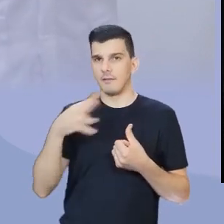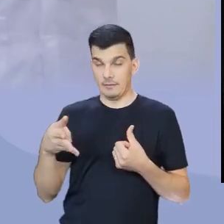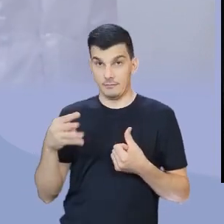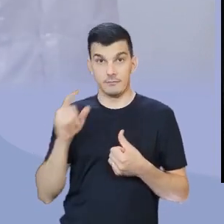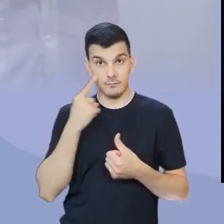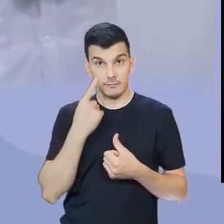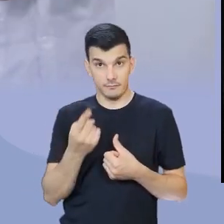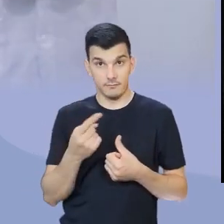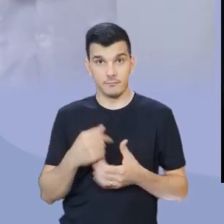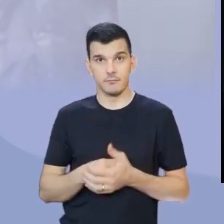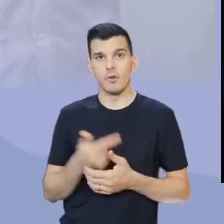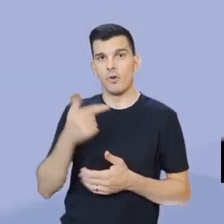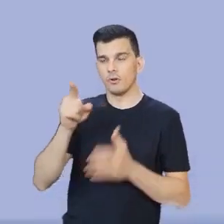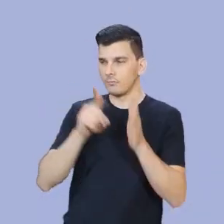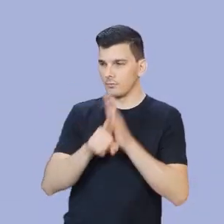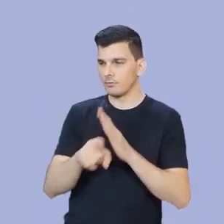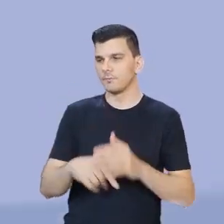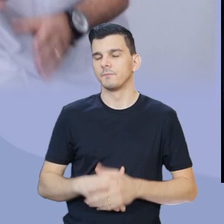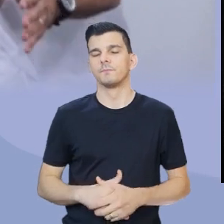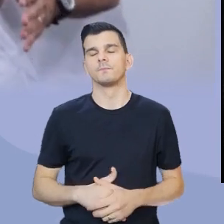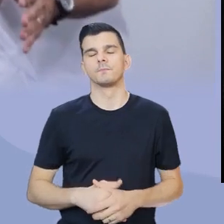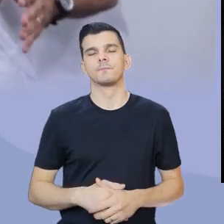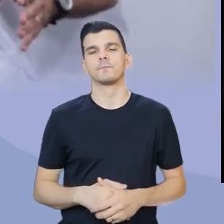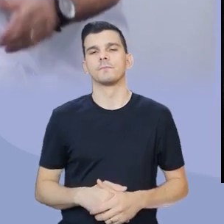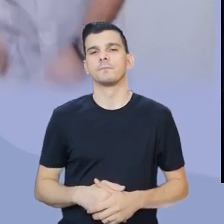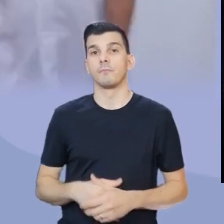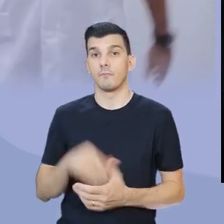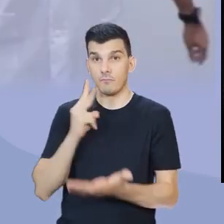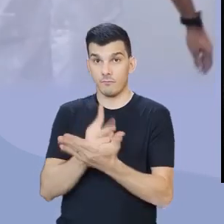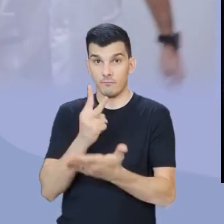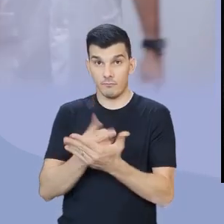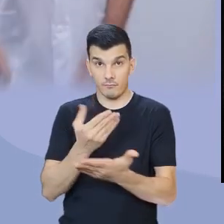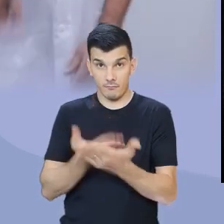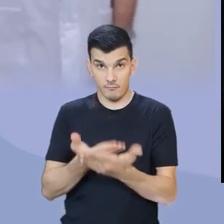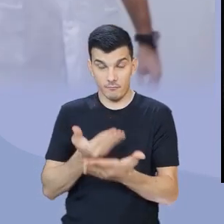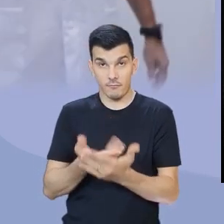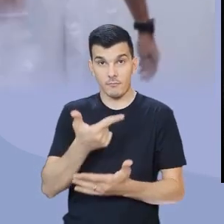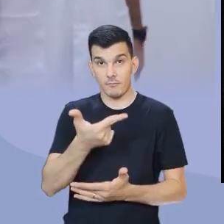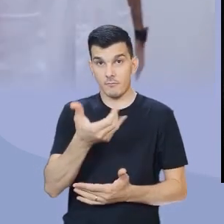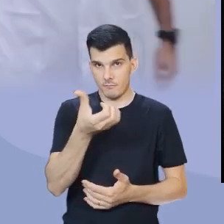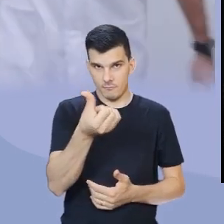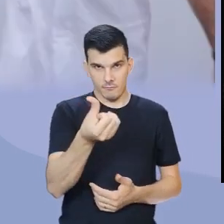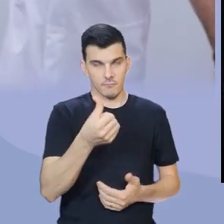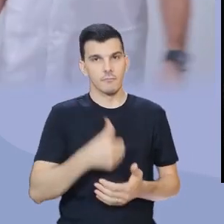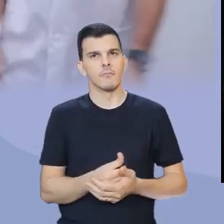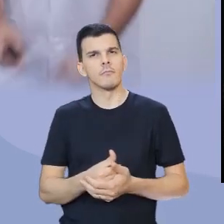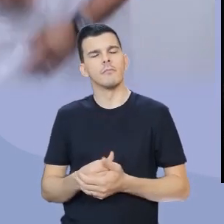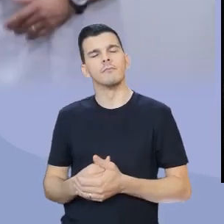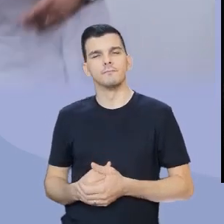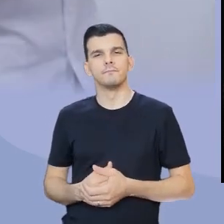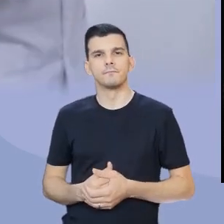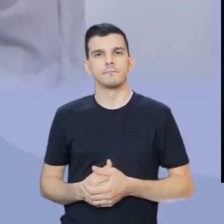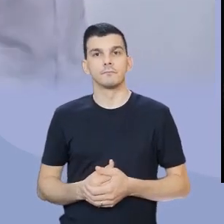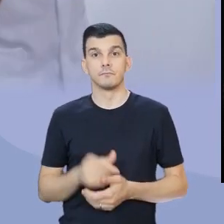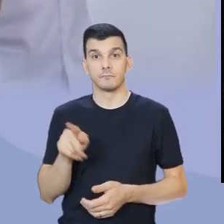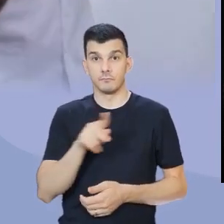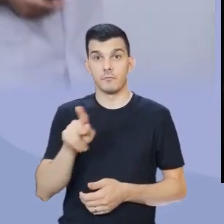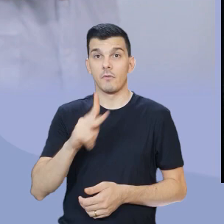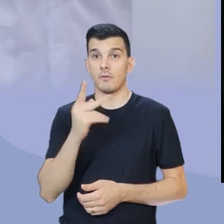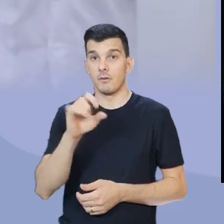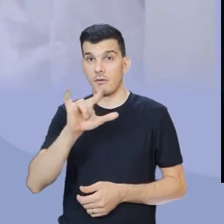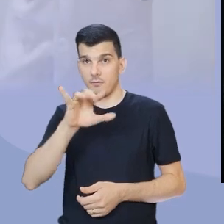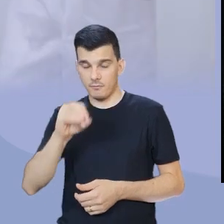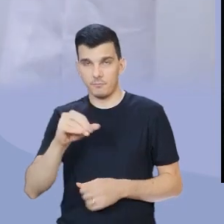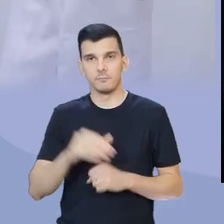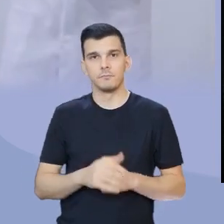e tabelas. Vamos para a próxima questão. Continuando nossa aula 26, vamos juntos aí, meu hacker, com o professor Hélio Hacker aqui